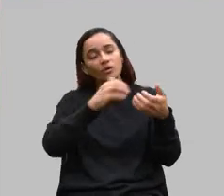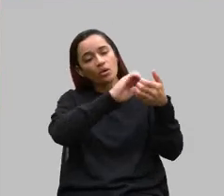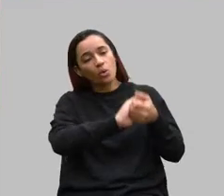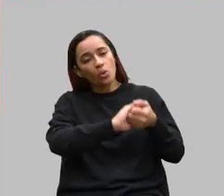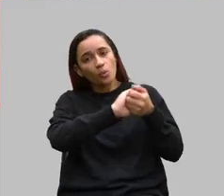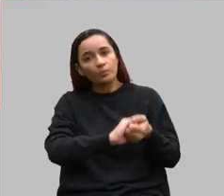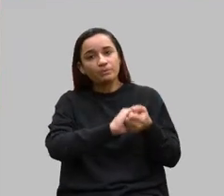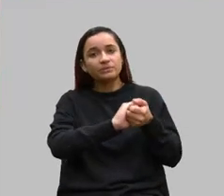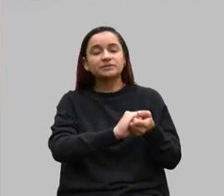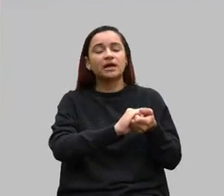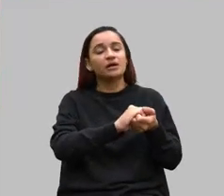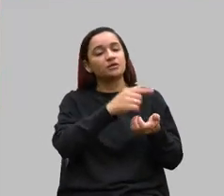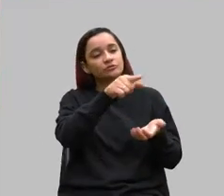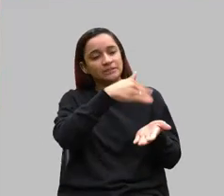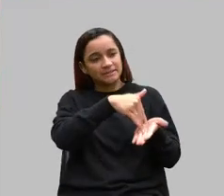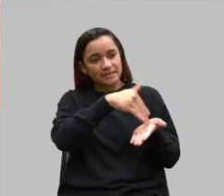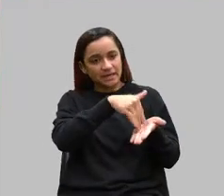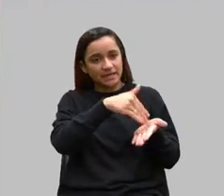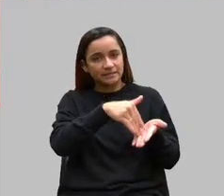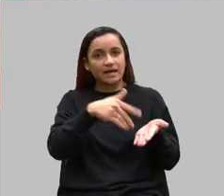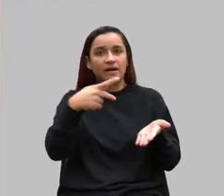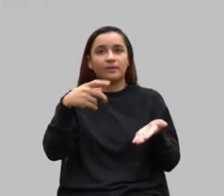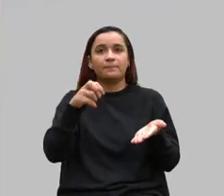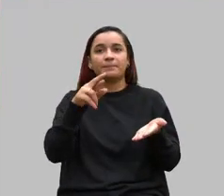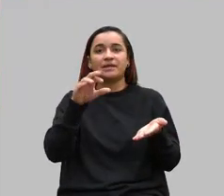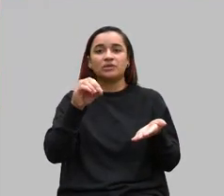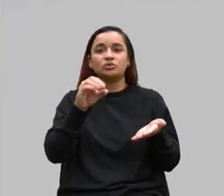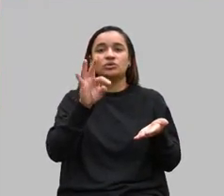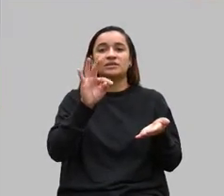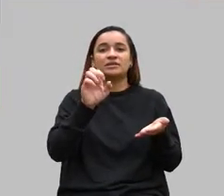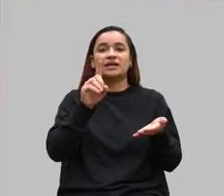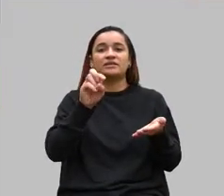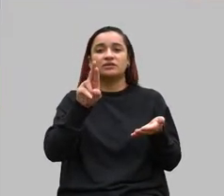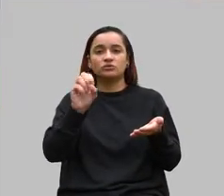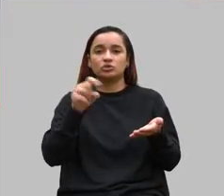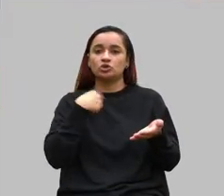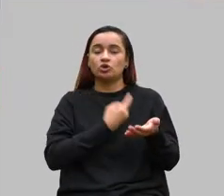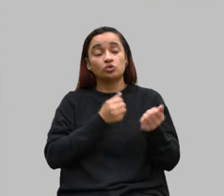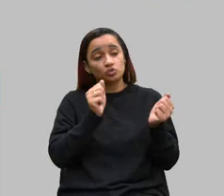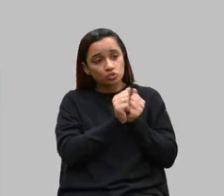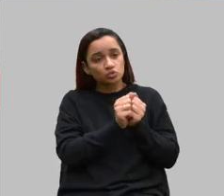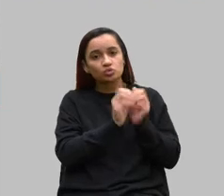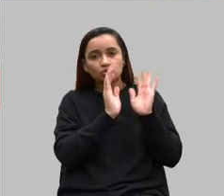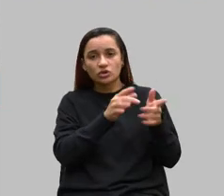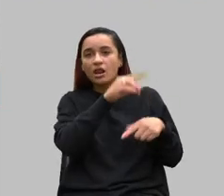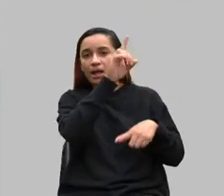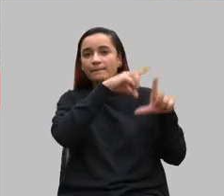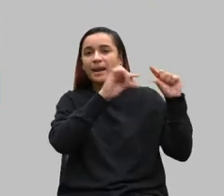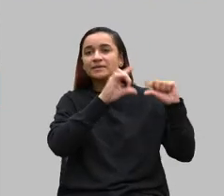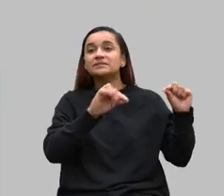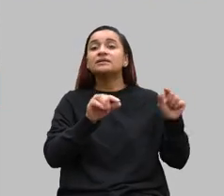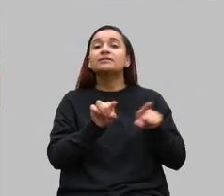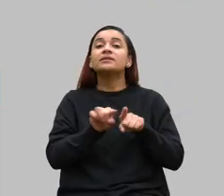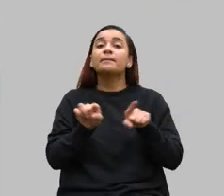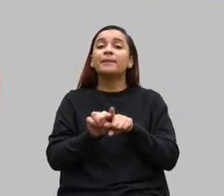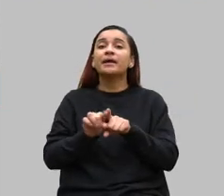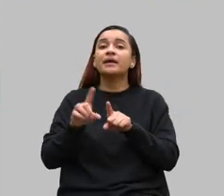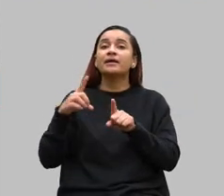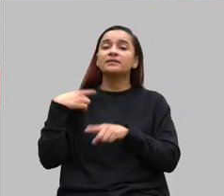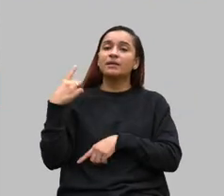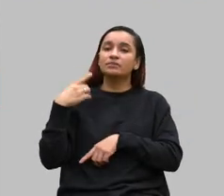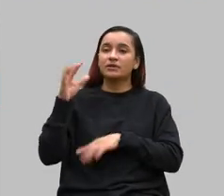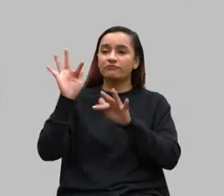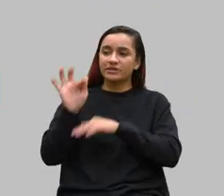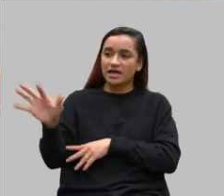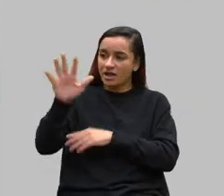nosso secretário Pedro Tadeus que estivemos juntos lá em Brasília e também o nosso deputado federal que chegou agora Pinheirinho e todos os